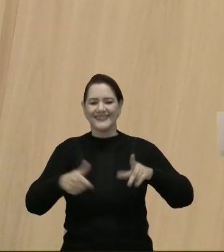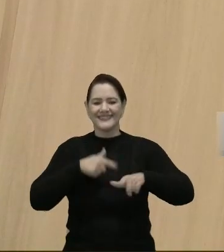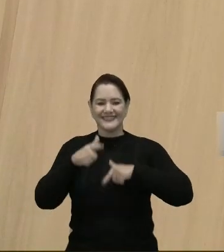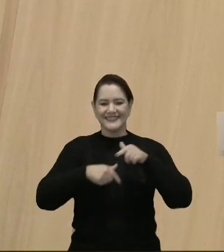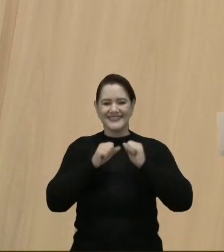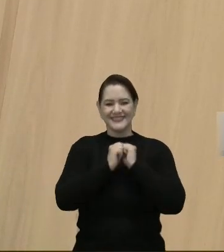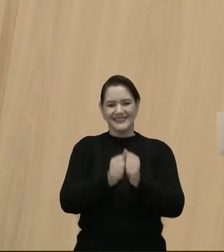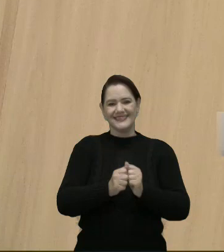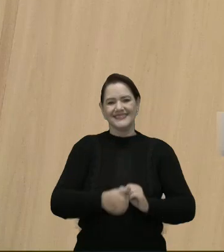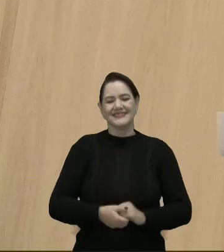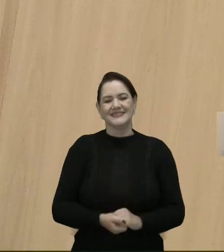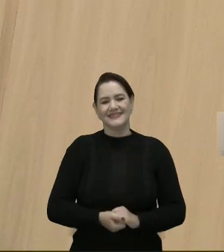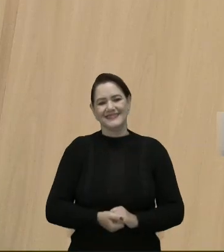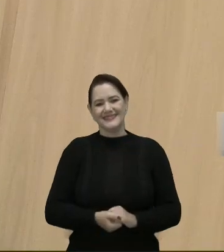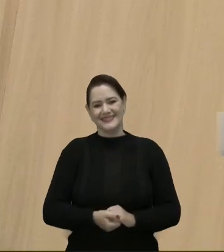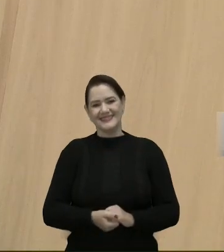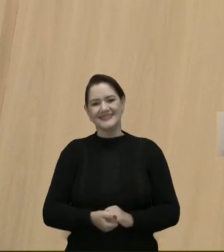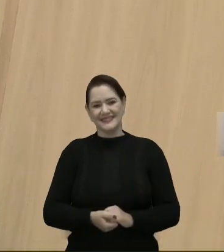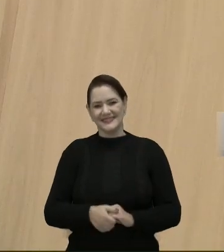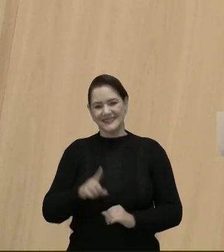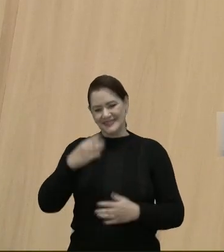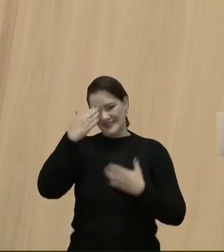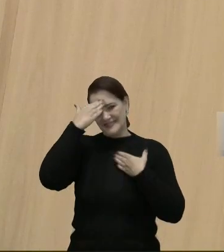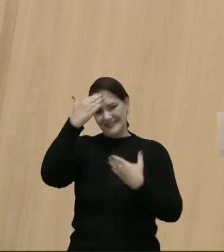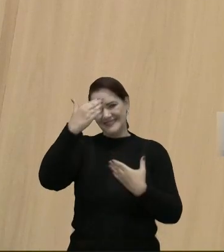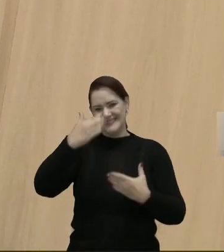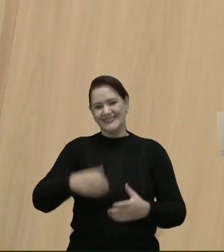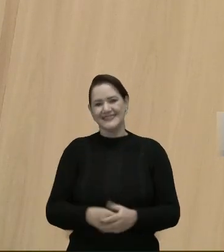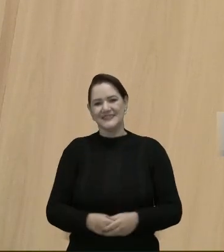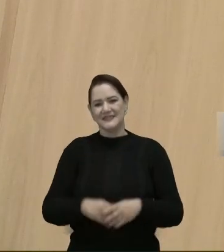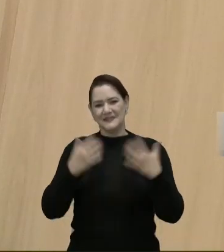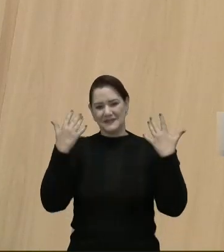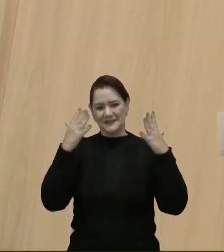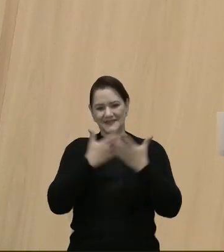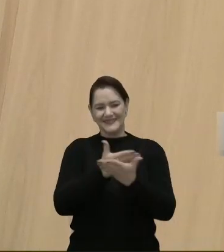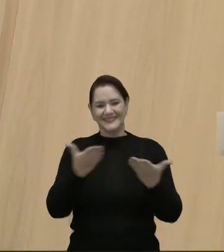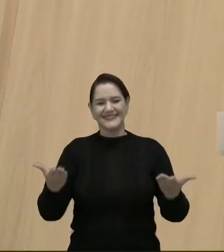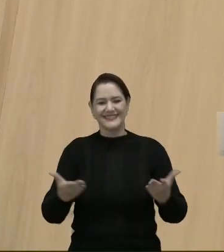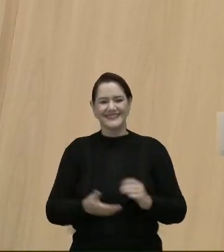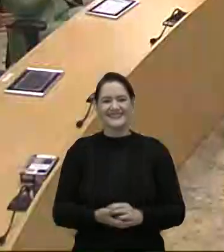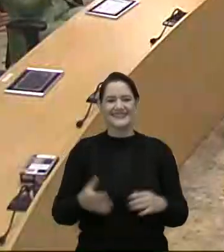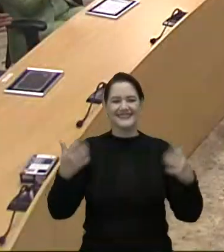leve. E é isso, obrigado e parabéns a todos.